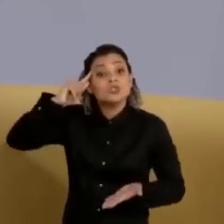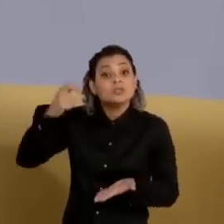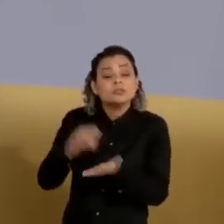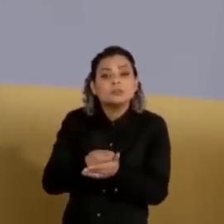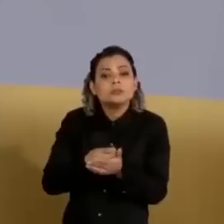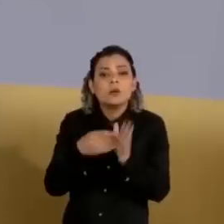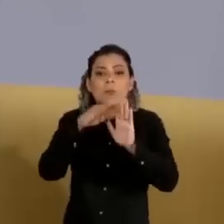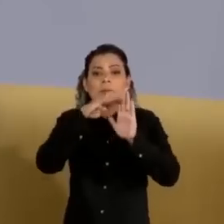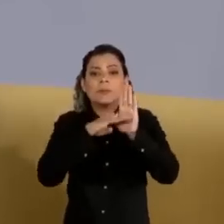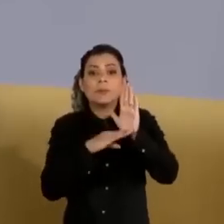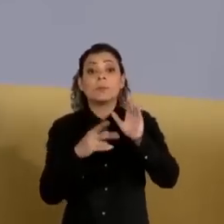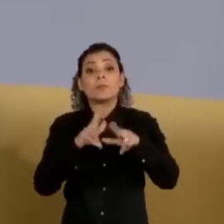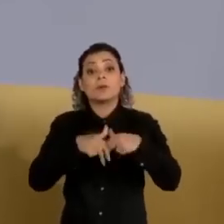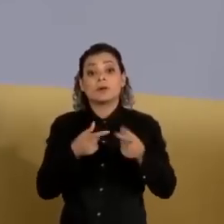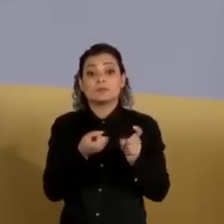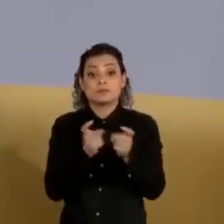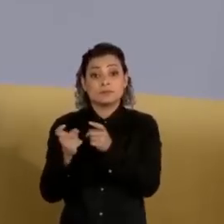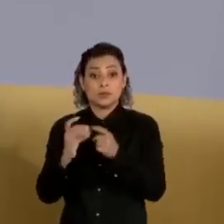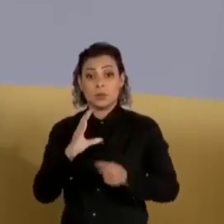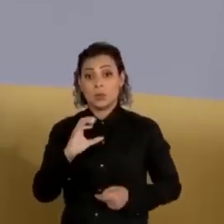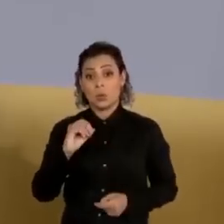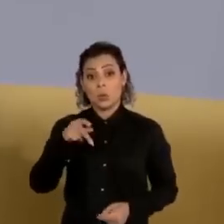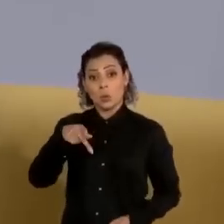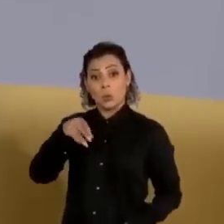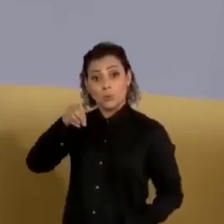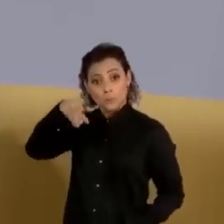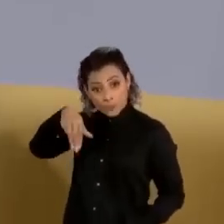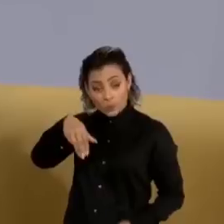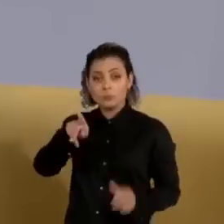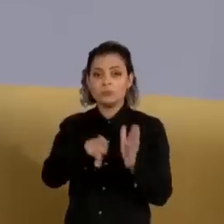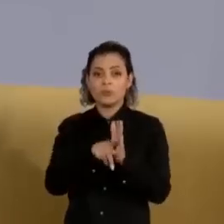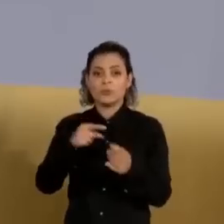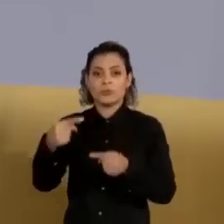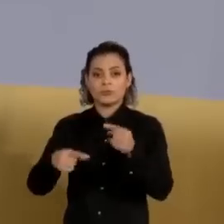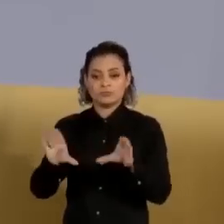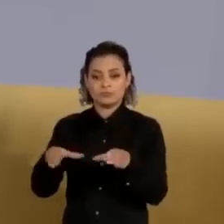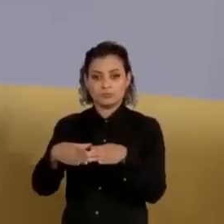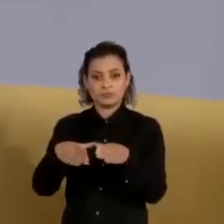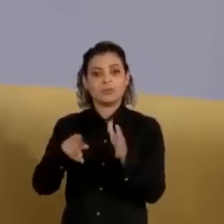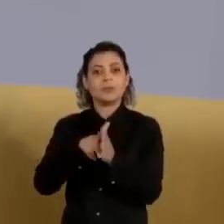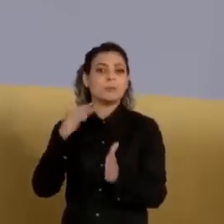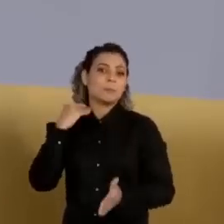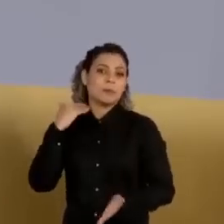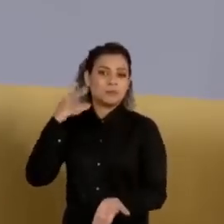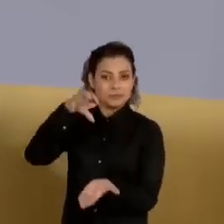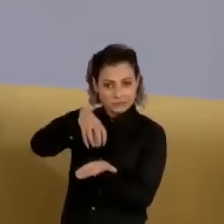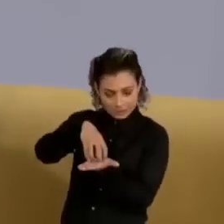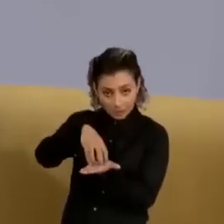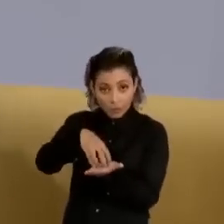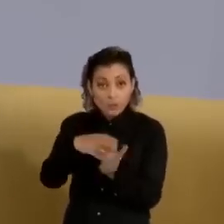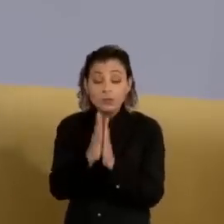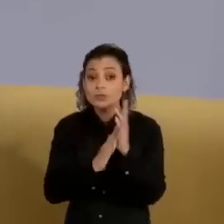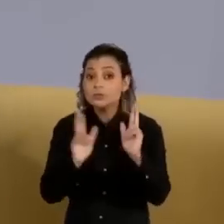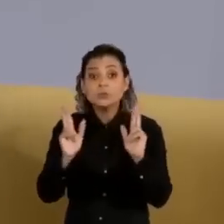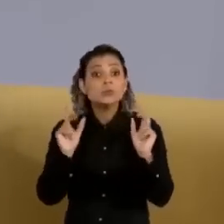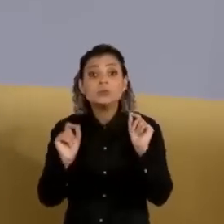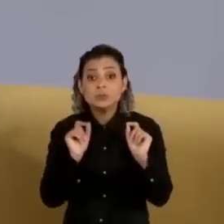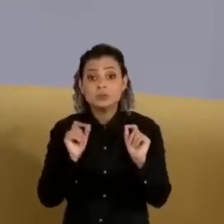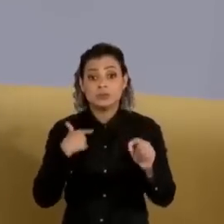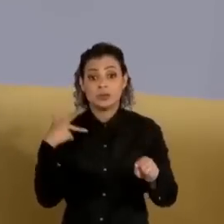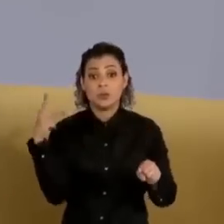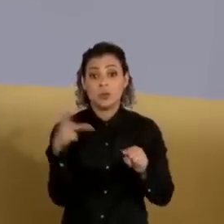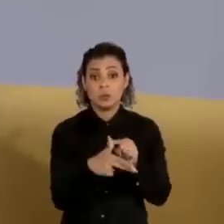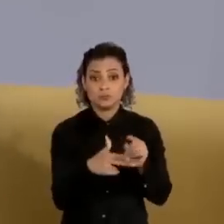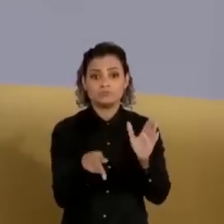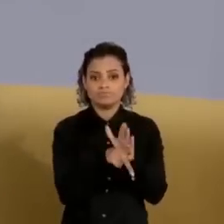na 6ª reunião do ano do Copom, o Comitê de Política Monetária do Banco Central. A expectativa é de corte de 0,5